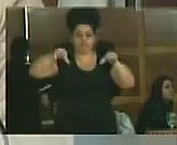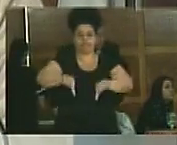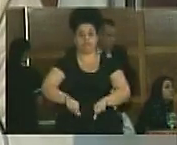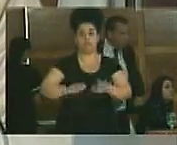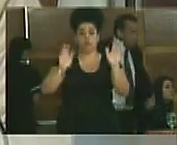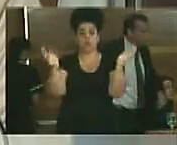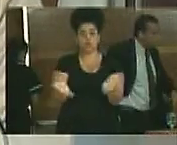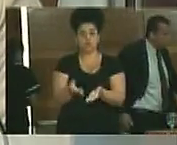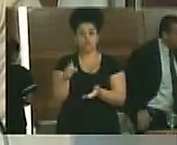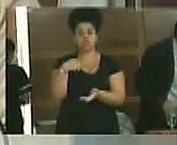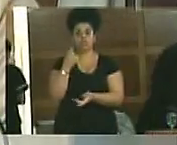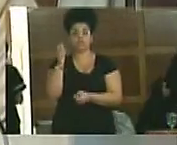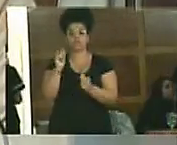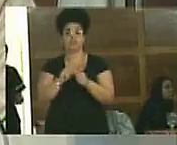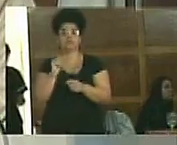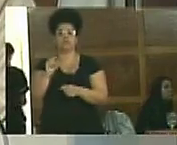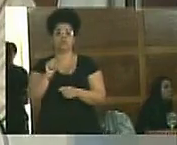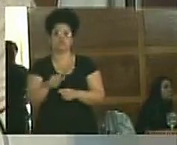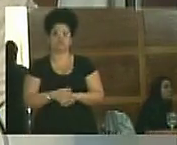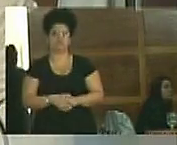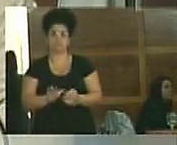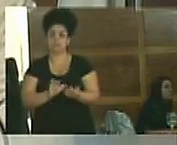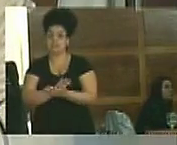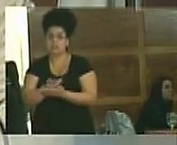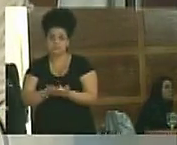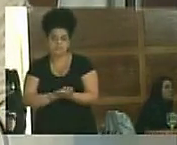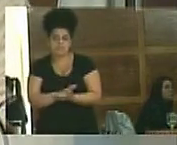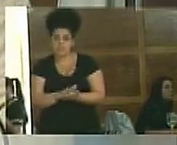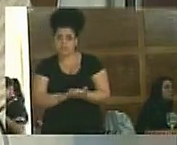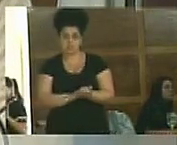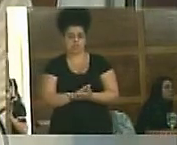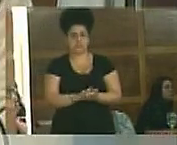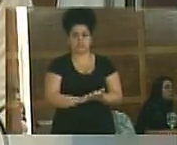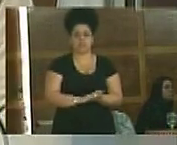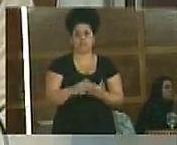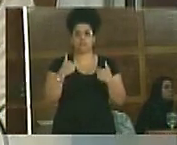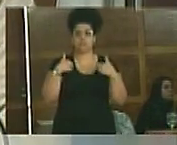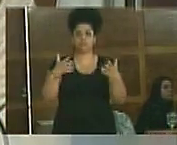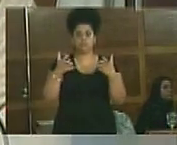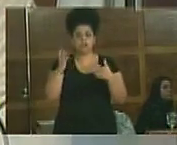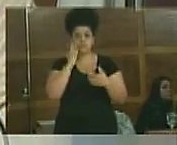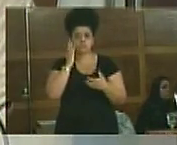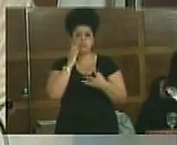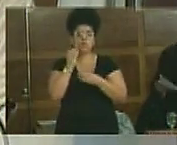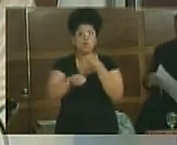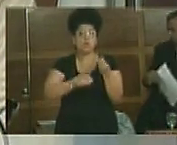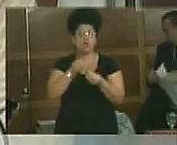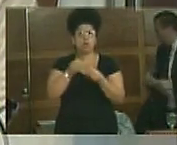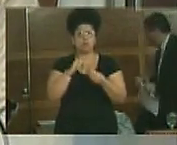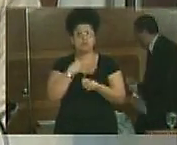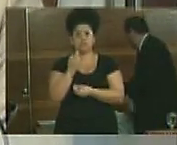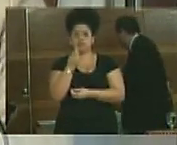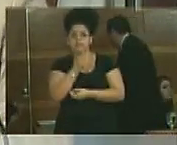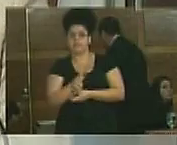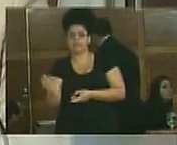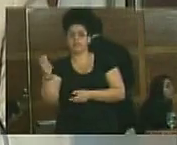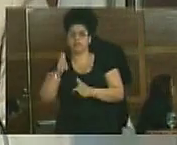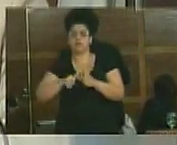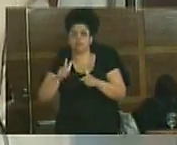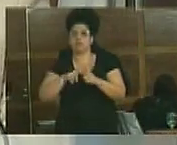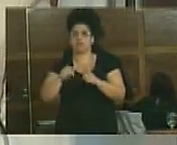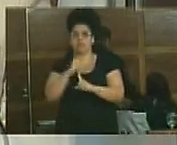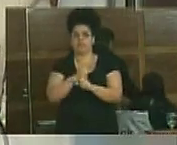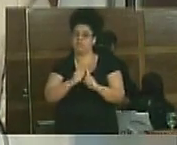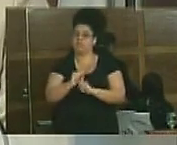para colher lá na frente? Nada. Não tem nada. Então, eu quero saber como é que a gente vai sair, né, desse problema social,